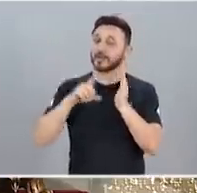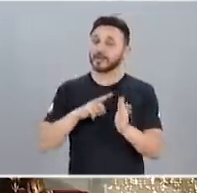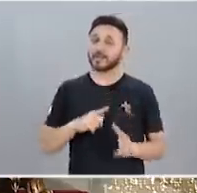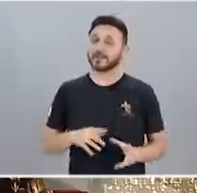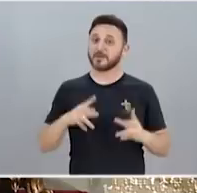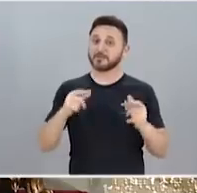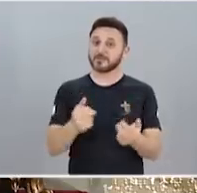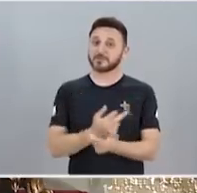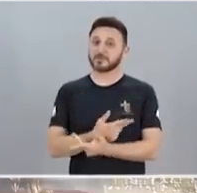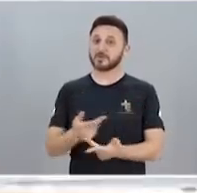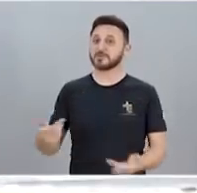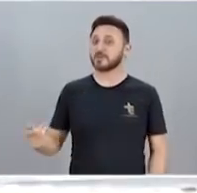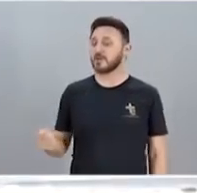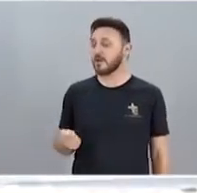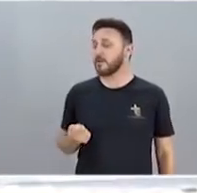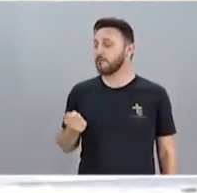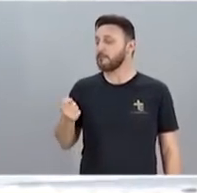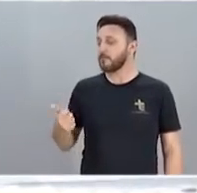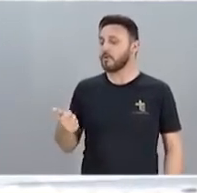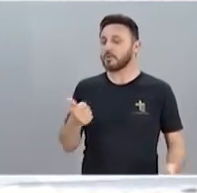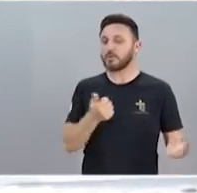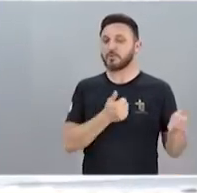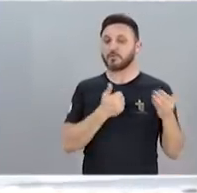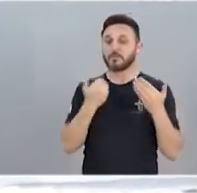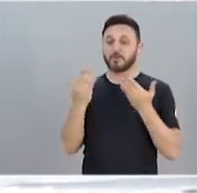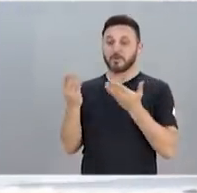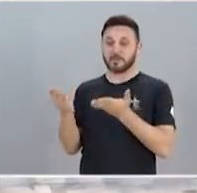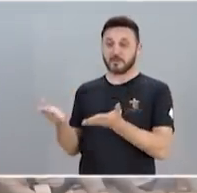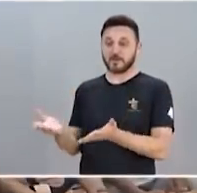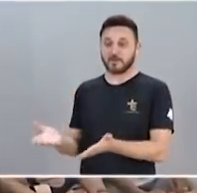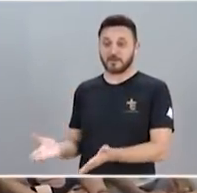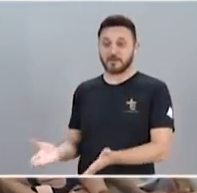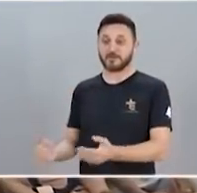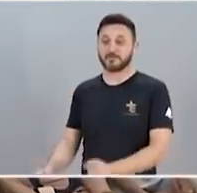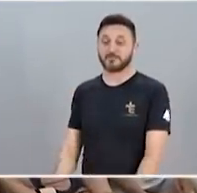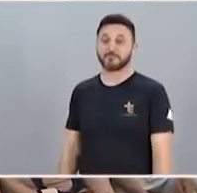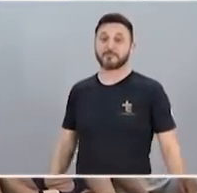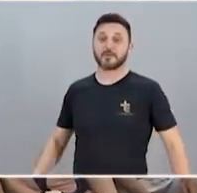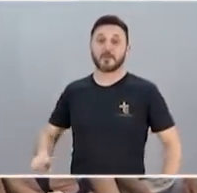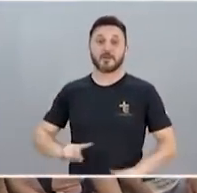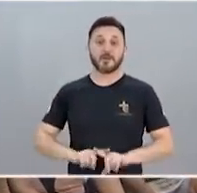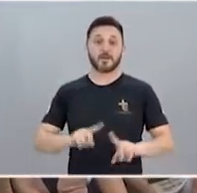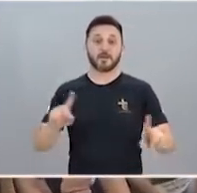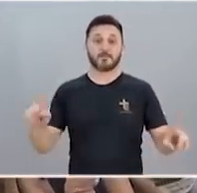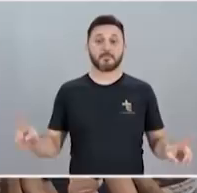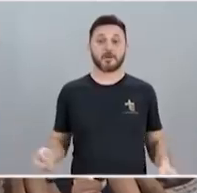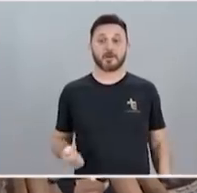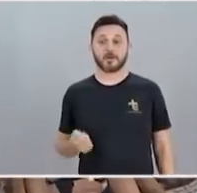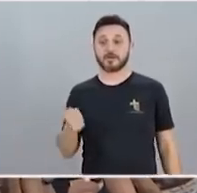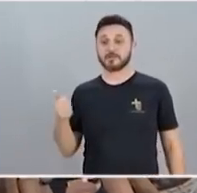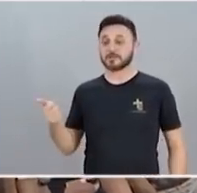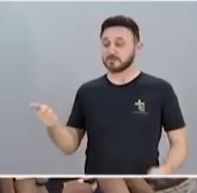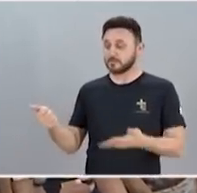Senhor, o que temos é tão pouco para dar,